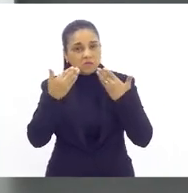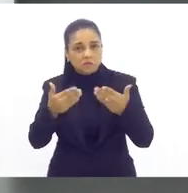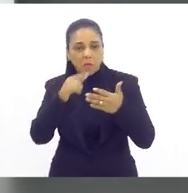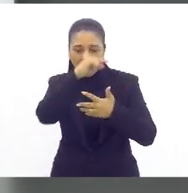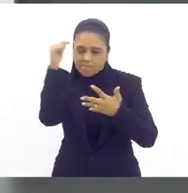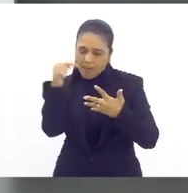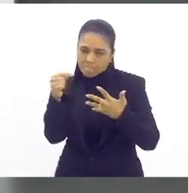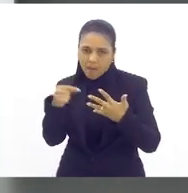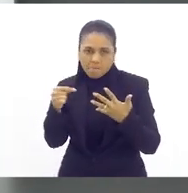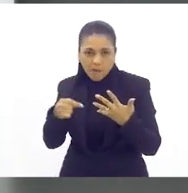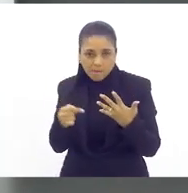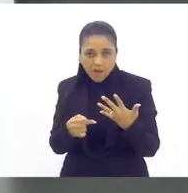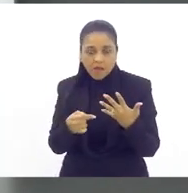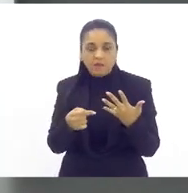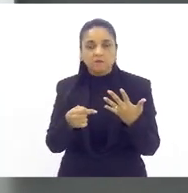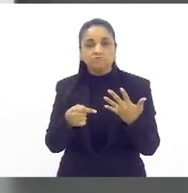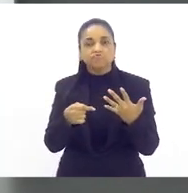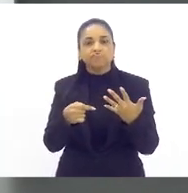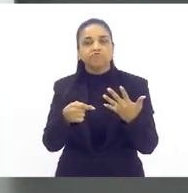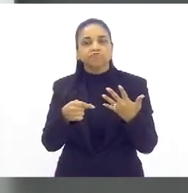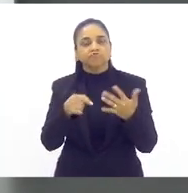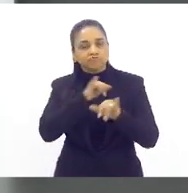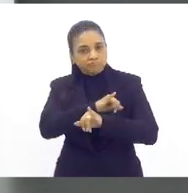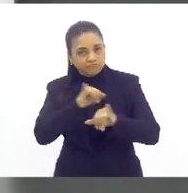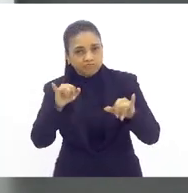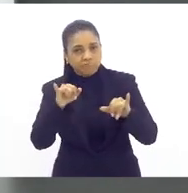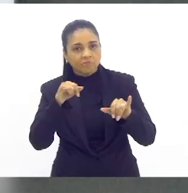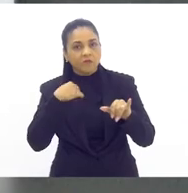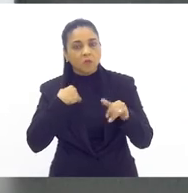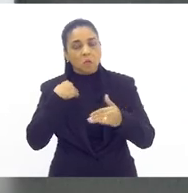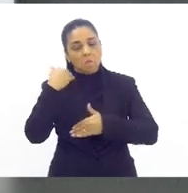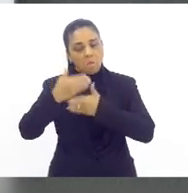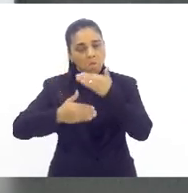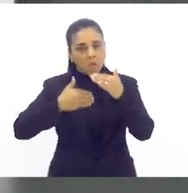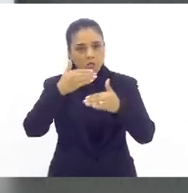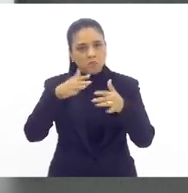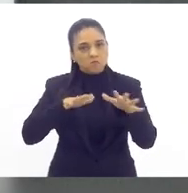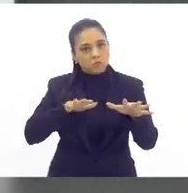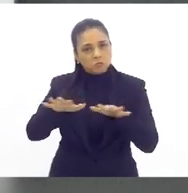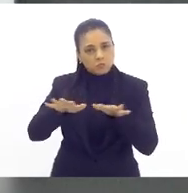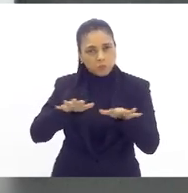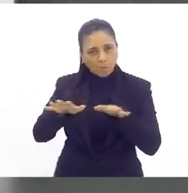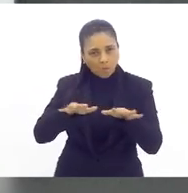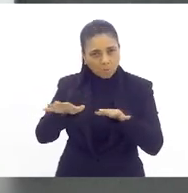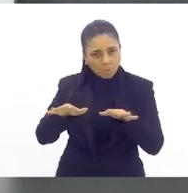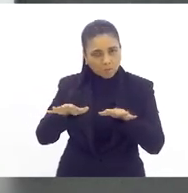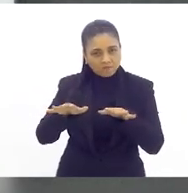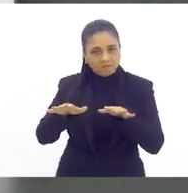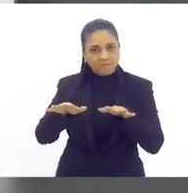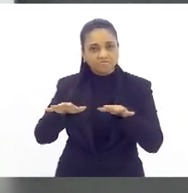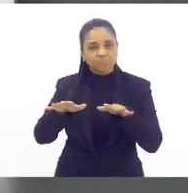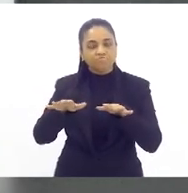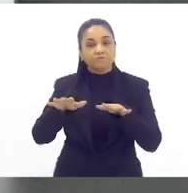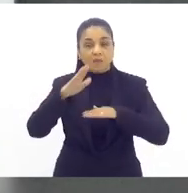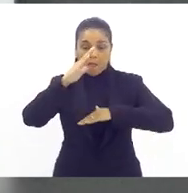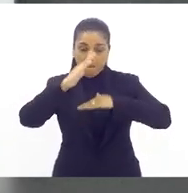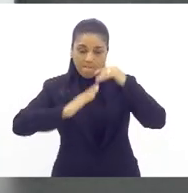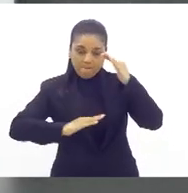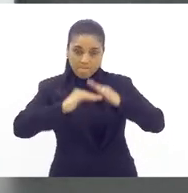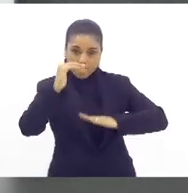estamos falando o seguinte nós estamos no nosso processo de mobilização para que a carreira